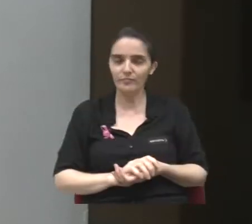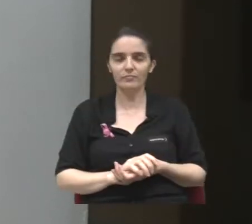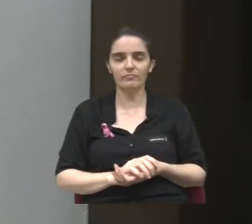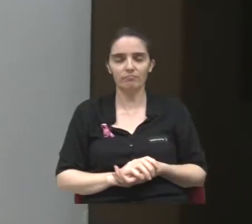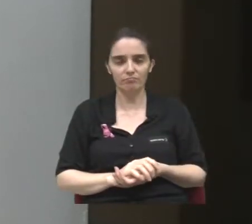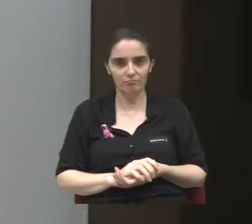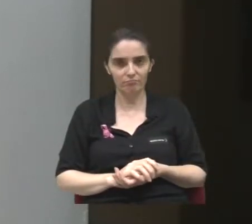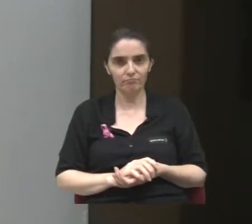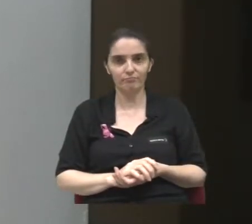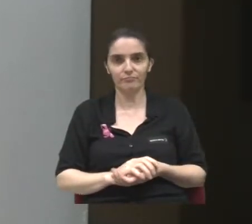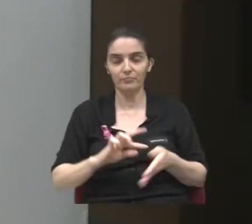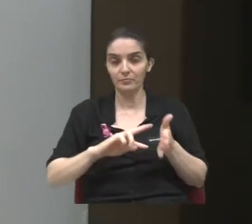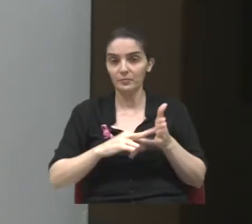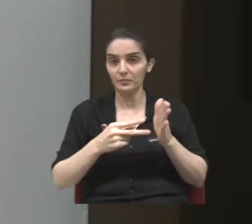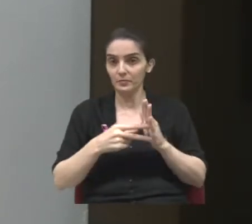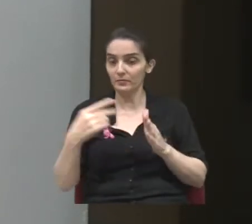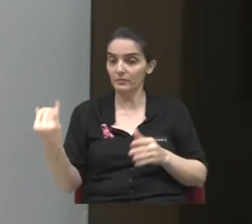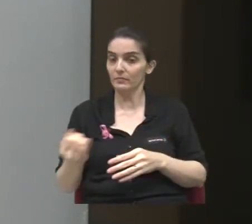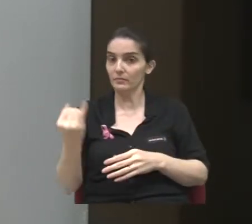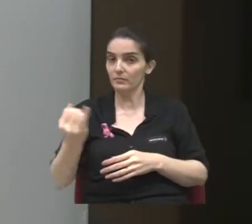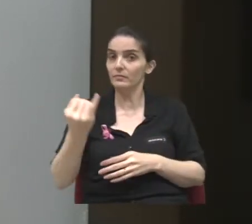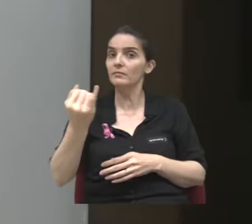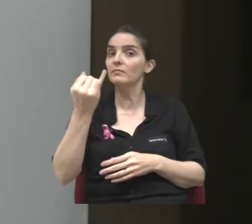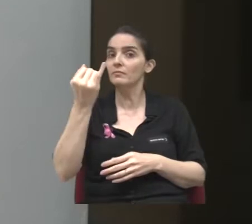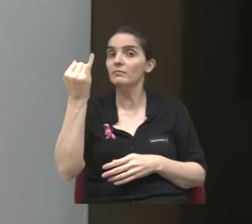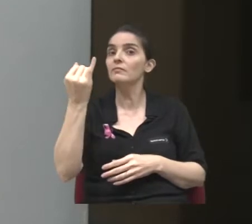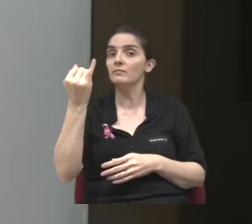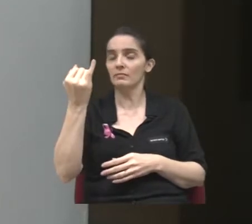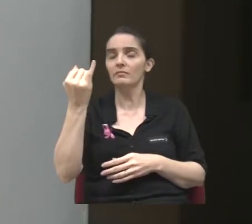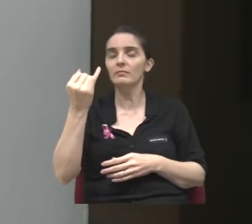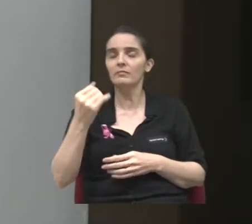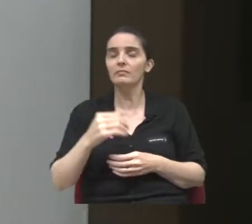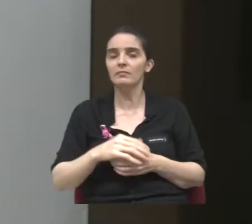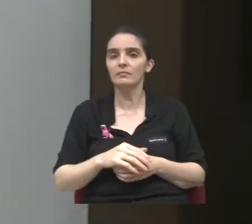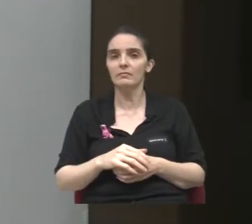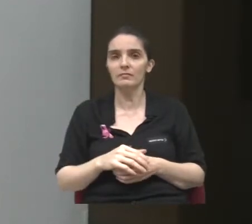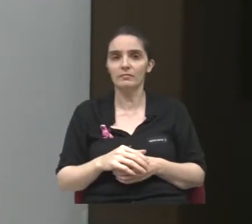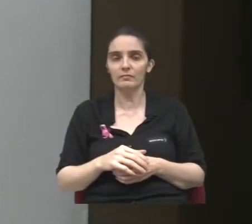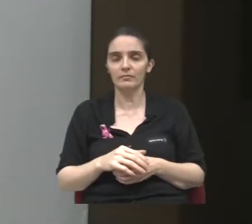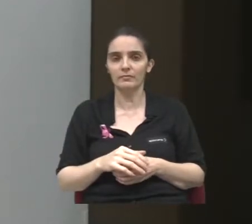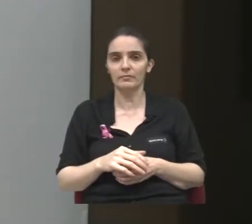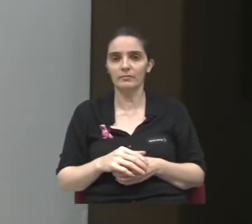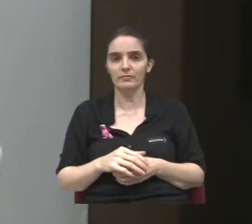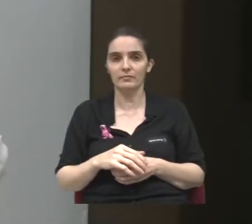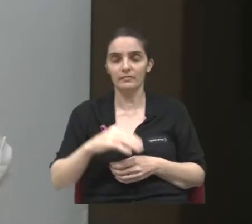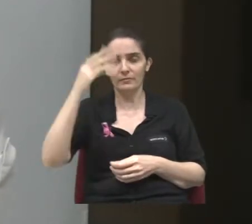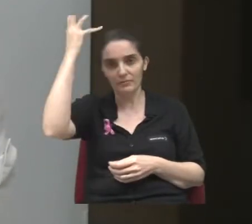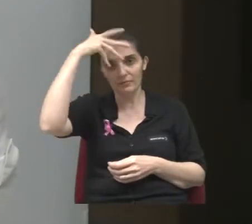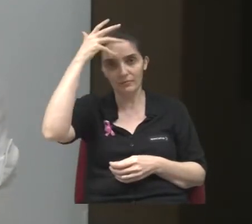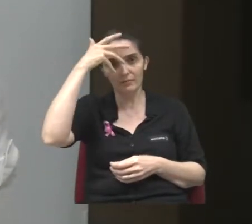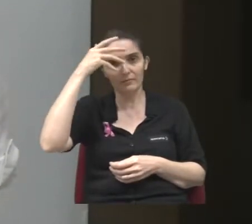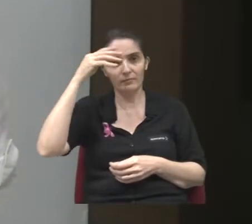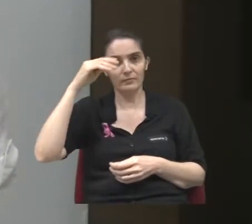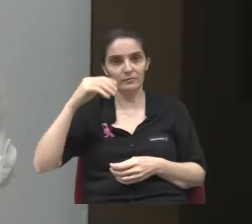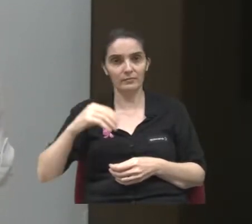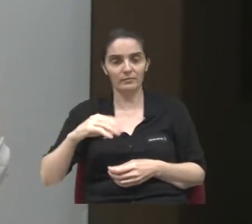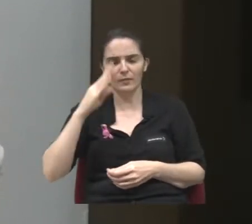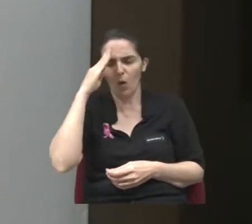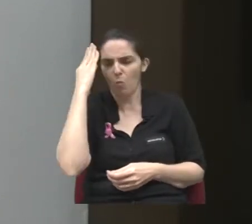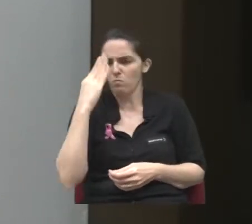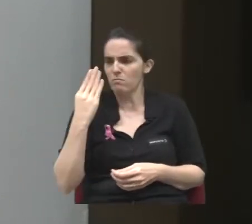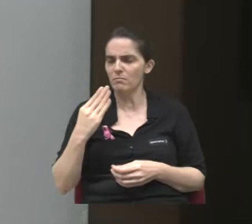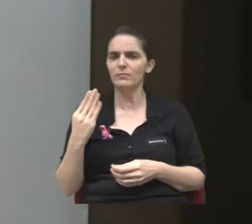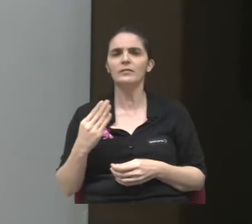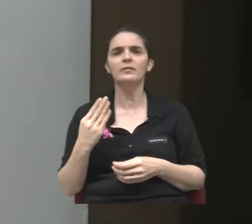também importante na participação da mulher. Então, fico muito honrada de ter sido chamada para ser uma das